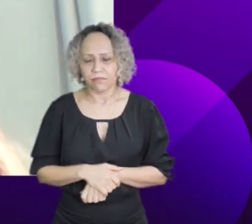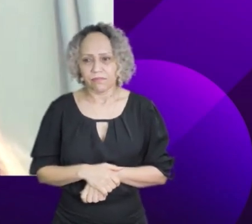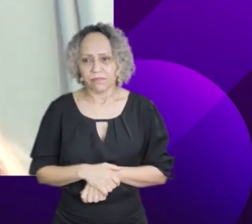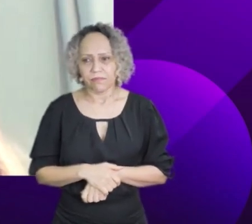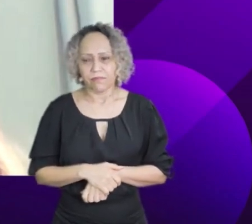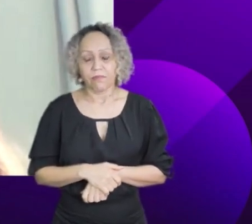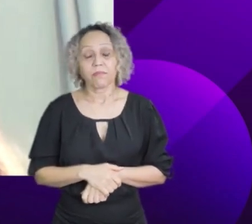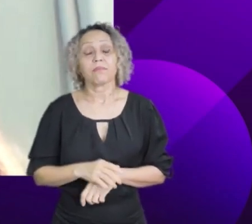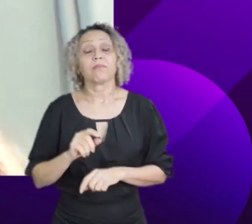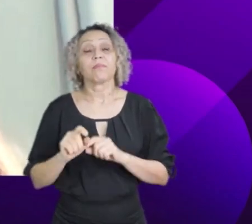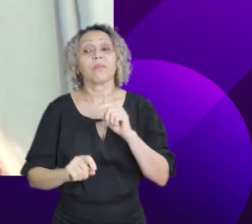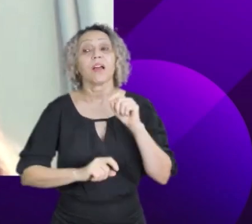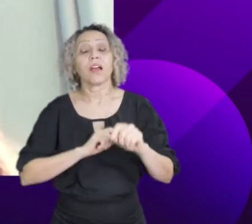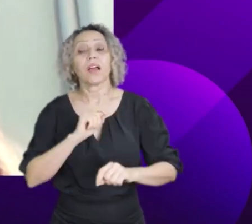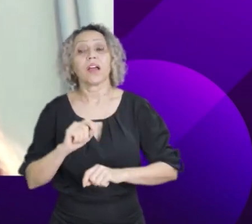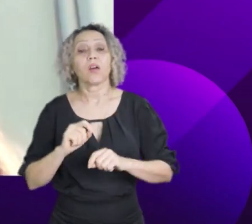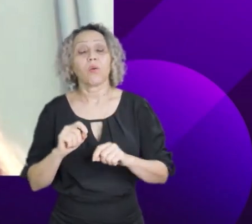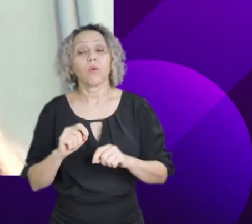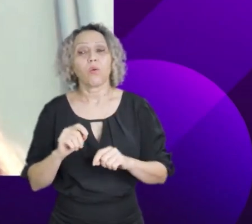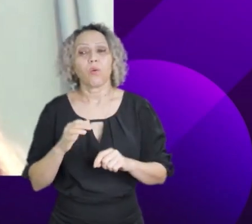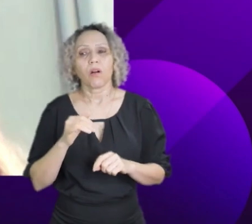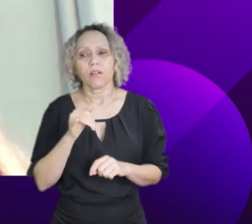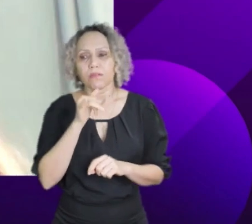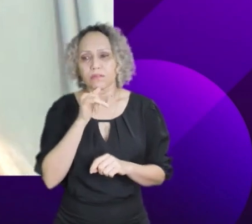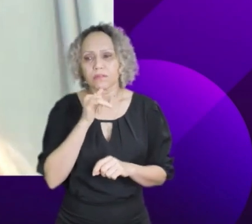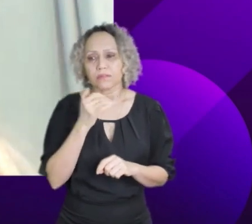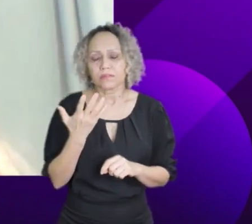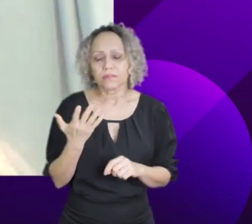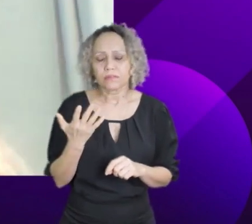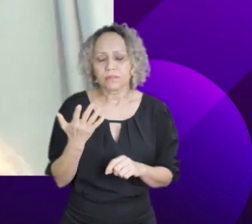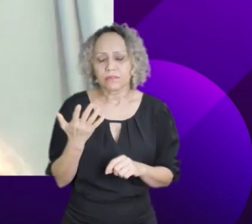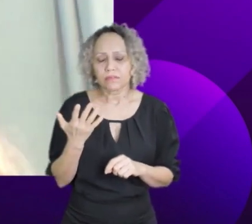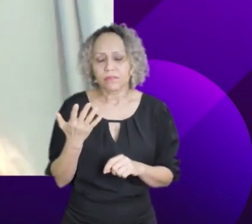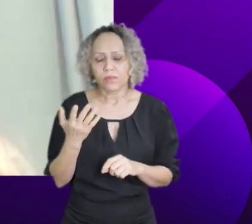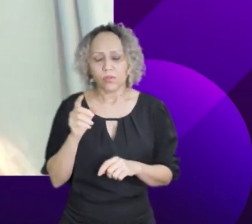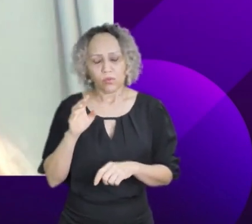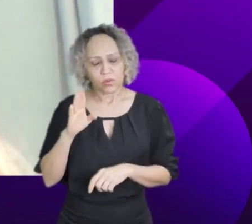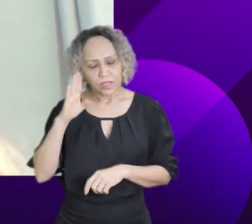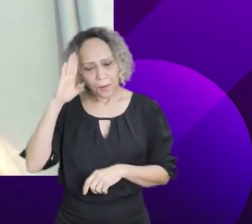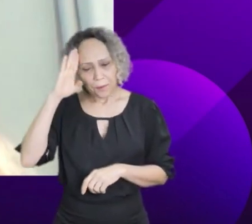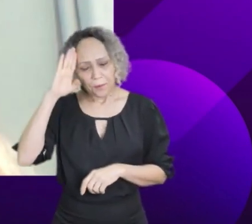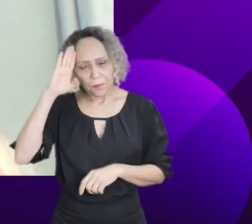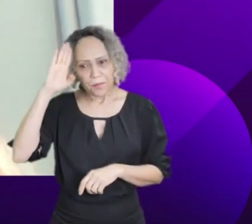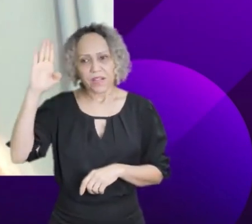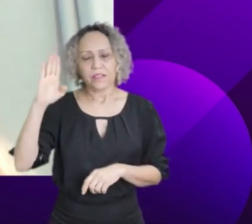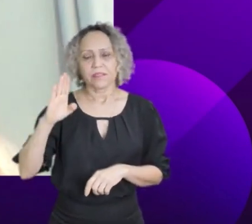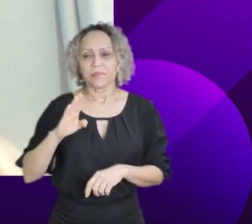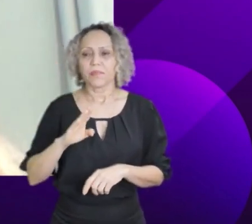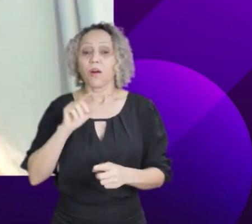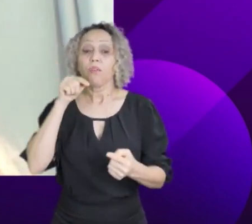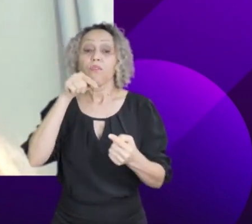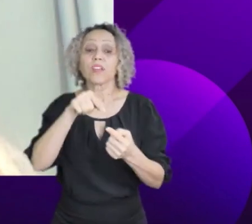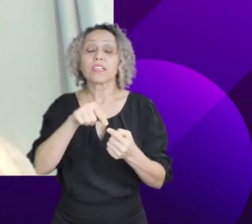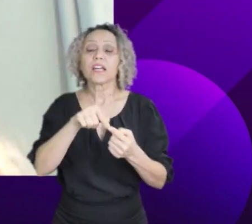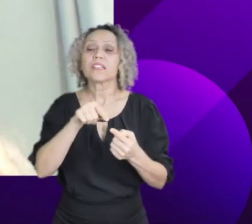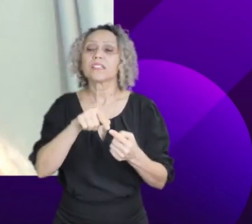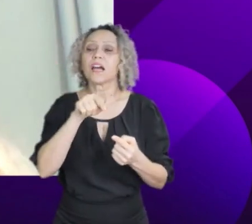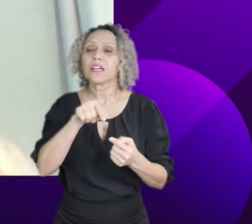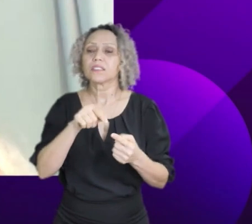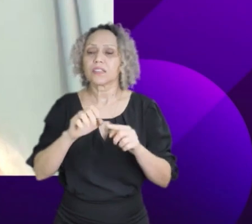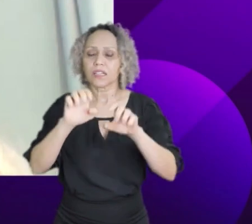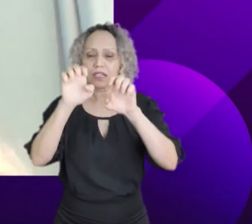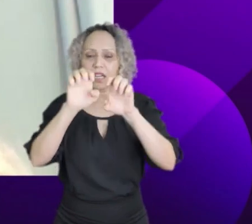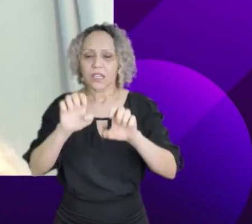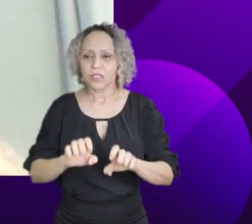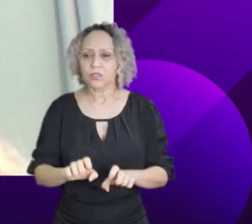e levar em conta qual é a finalidade primária desse tipo de infraestrutura, né? Que é prover